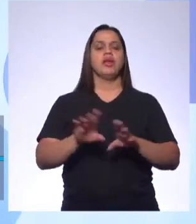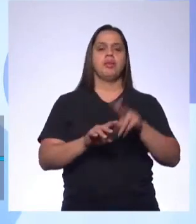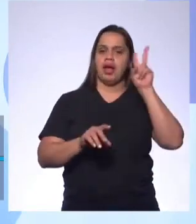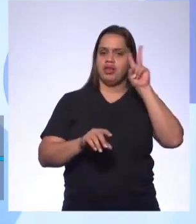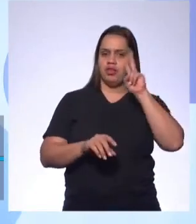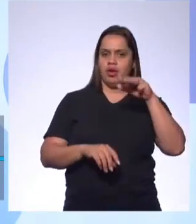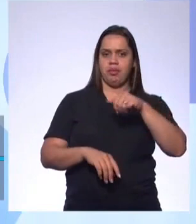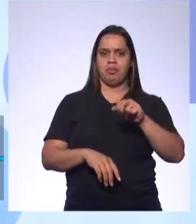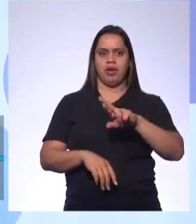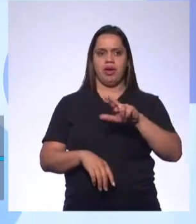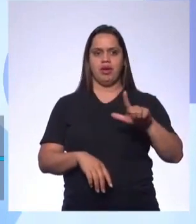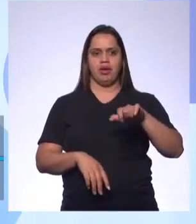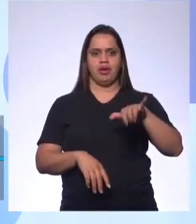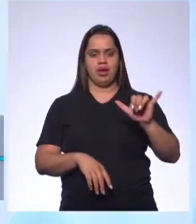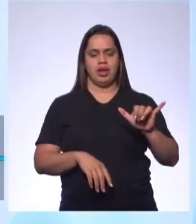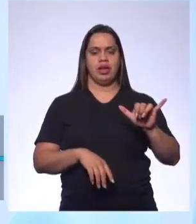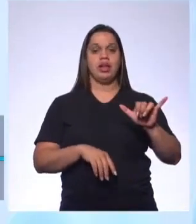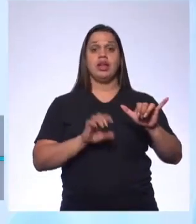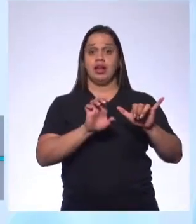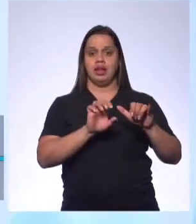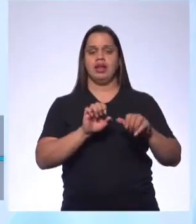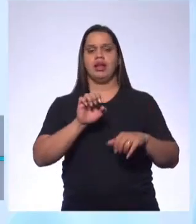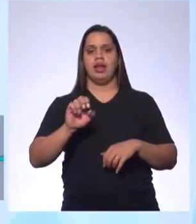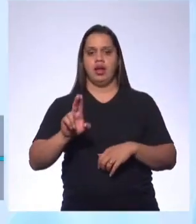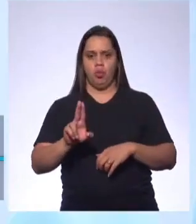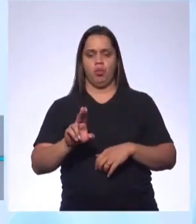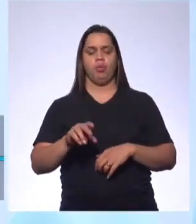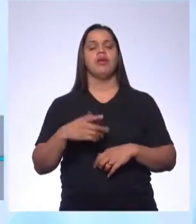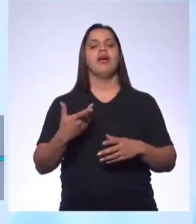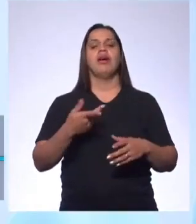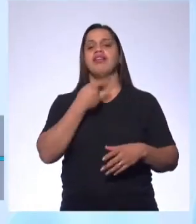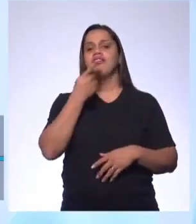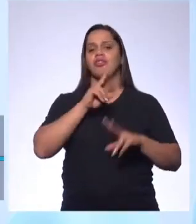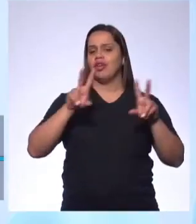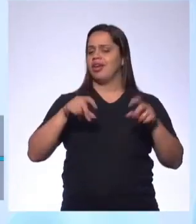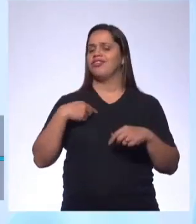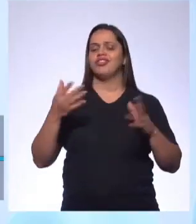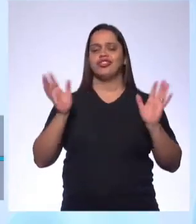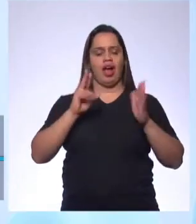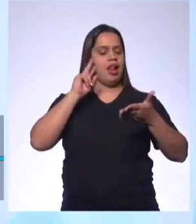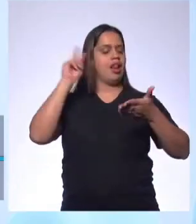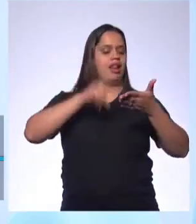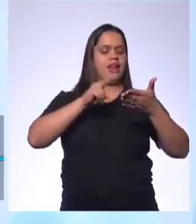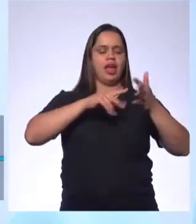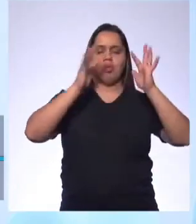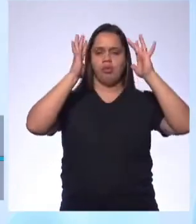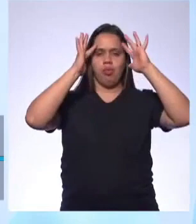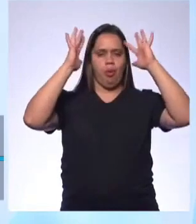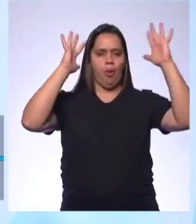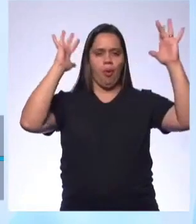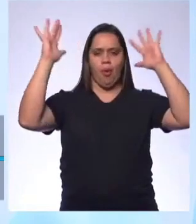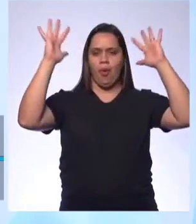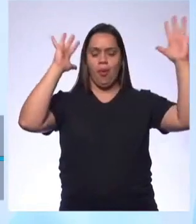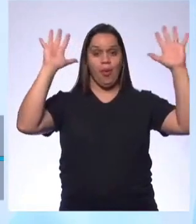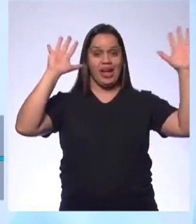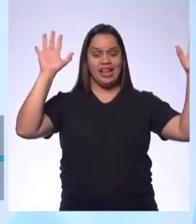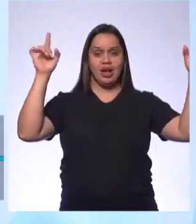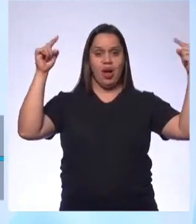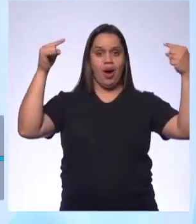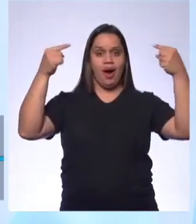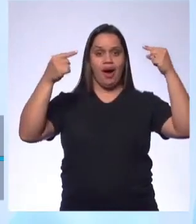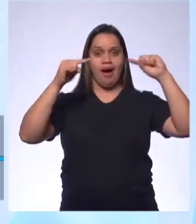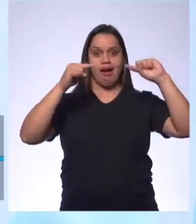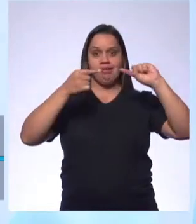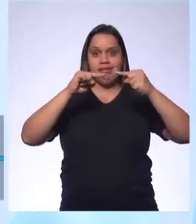O Diego, grande abraço, Diego, foi isso. Então, essa relação, né? A gente acaba saindo um pouco desse universo e se conectando tanto que